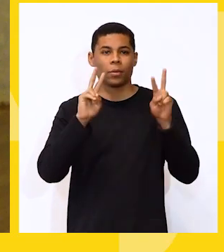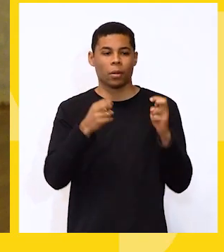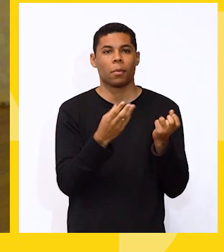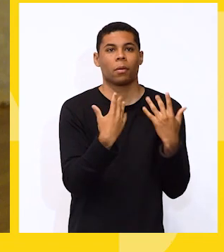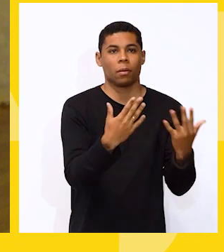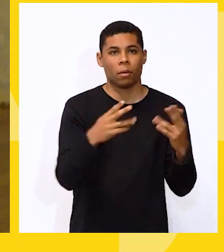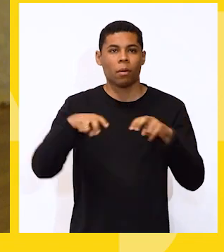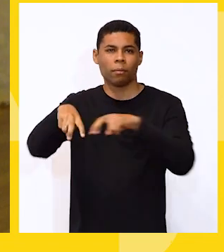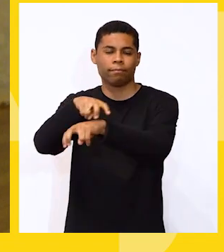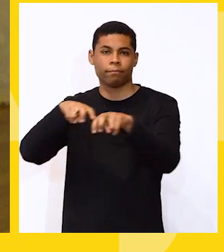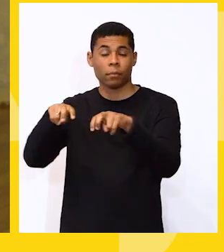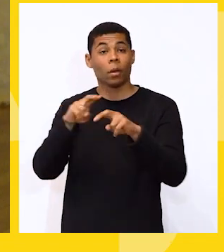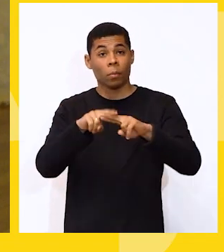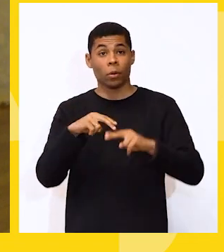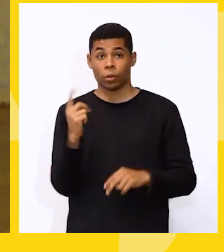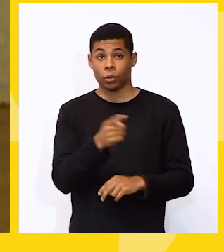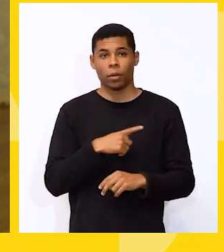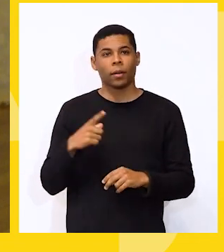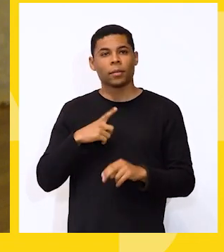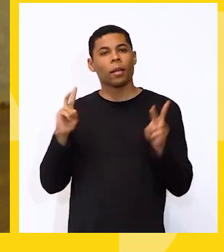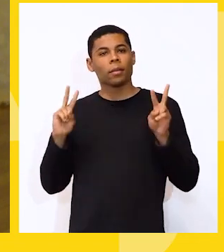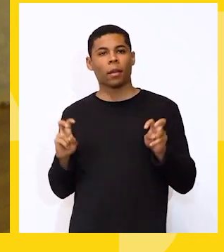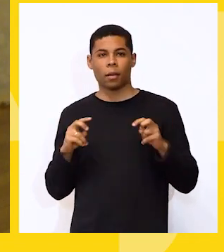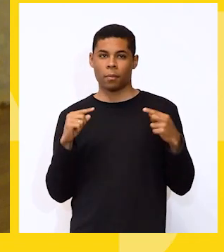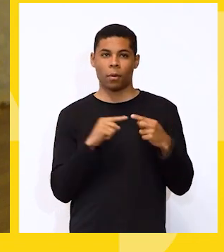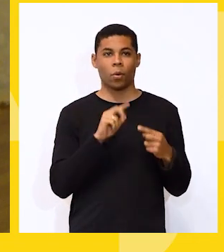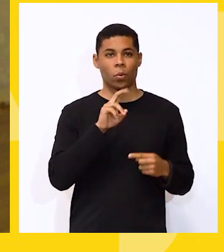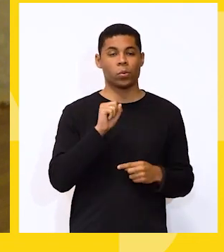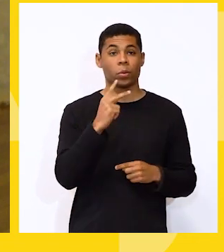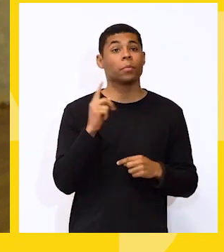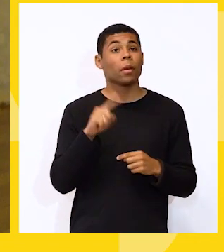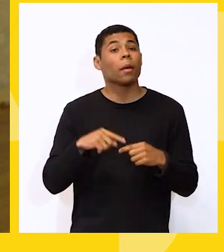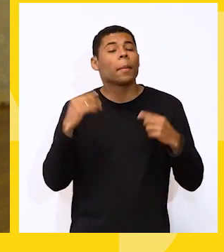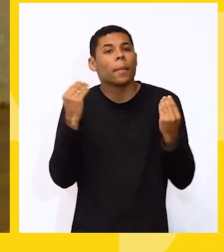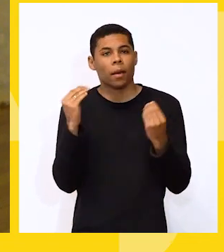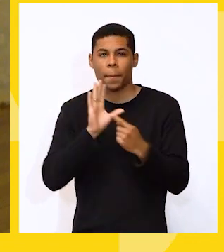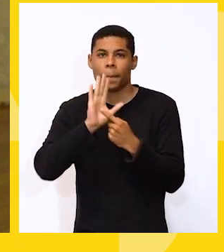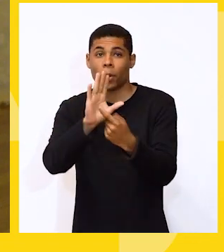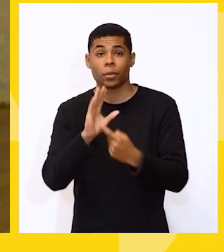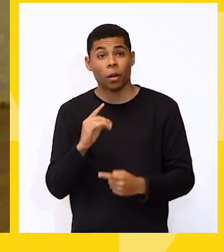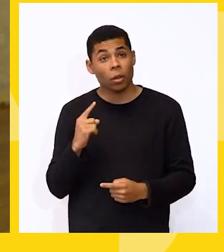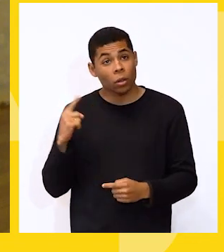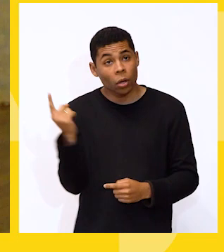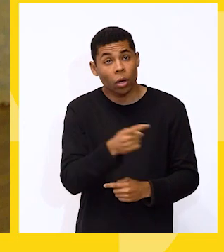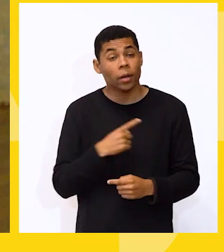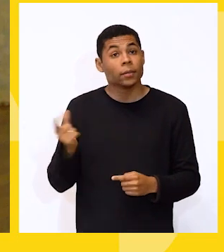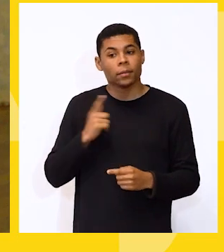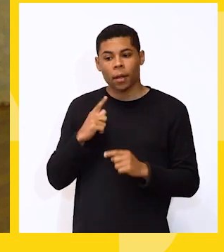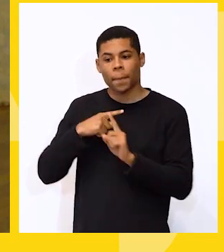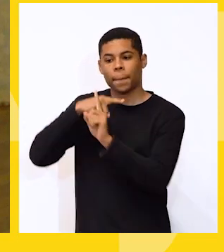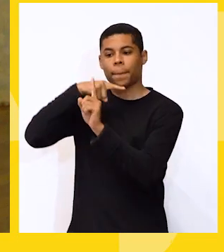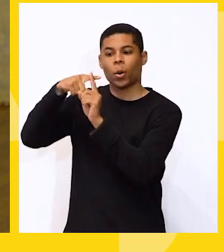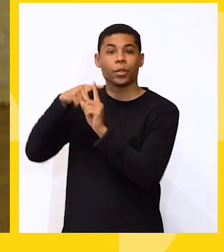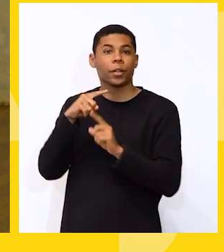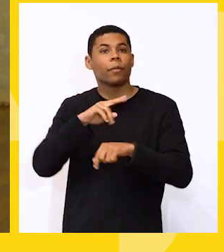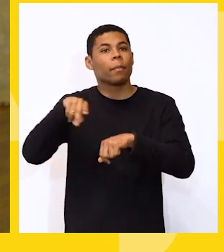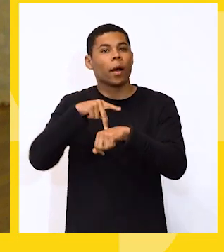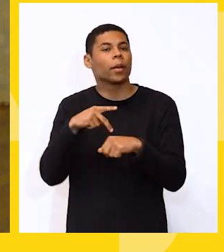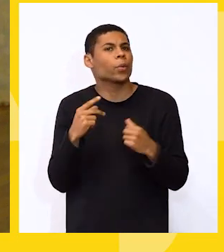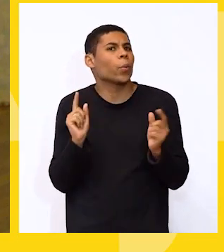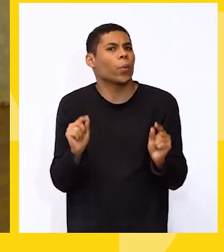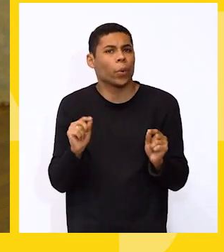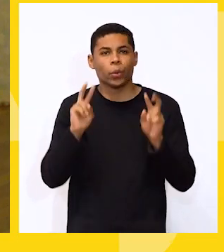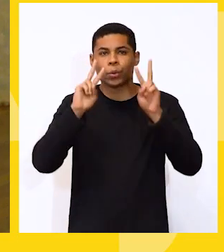dentro dos eixos temáticos na USP Vamos tentar trabalhar e mostrar o que que nós temos de positivo em nosso país em relação